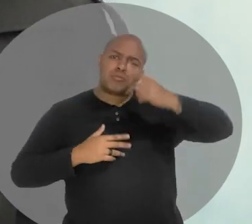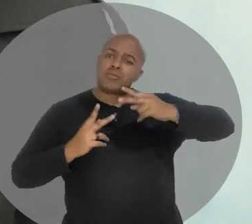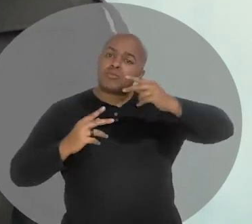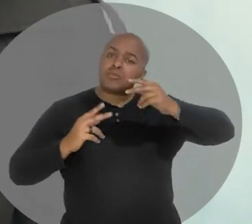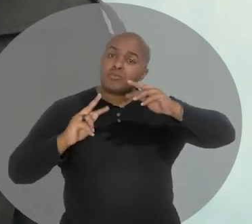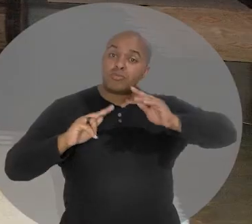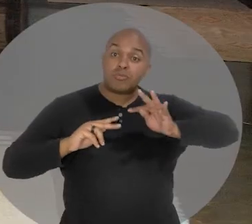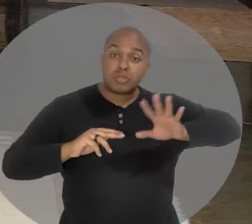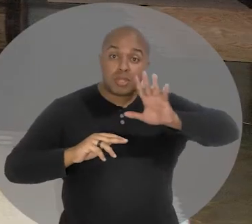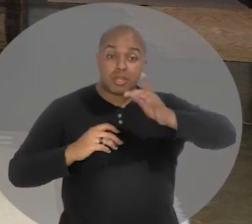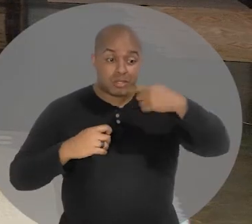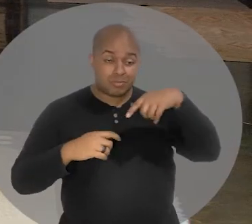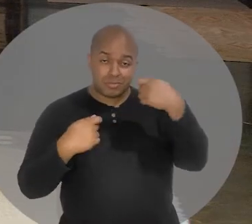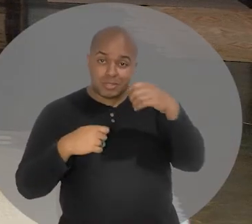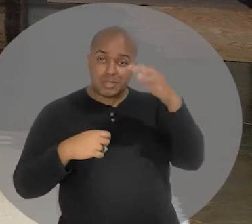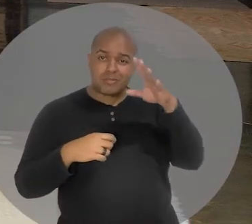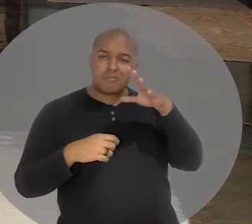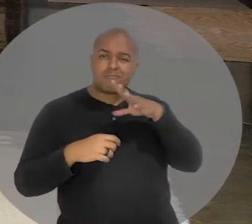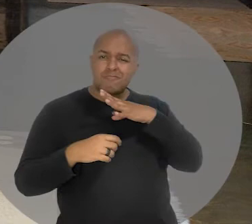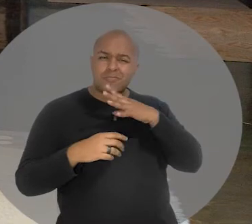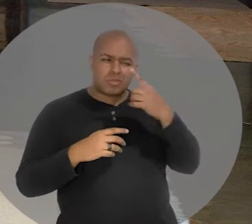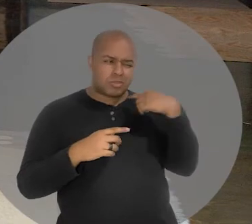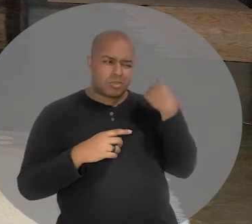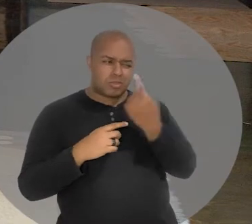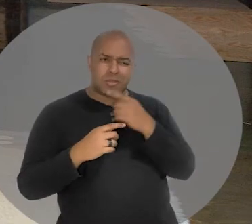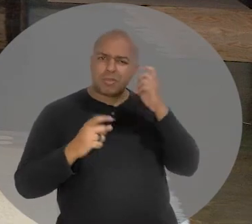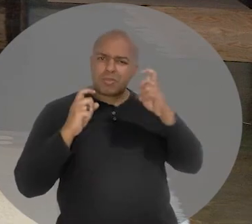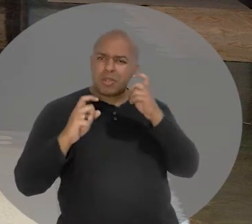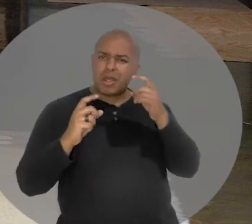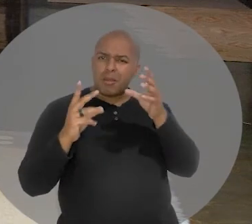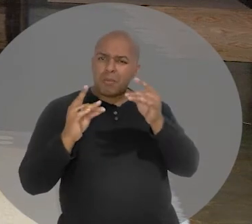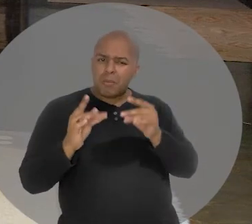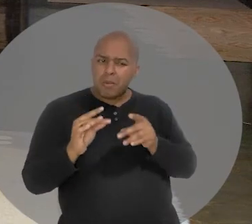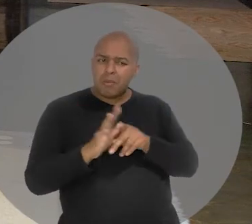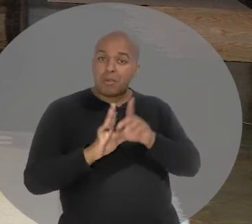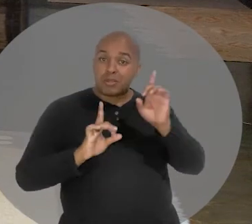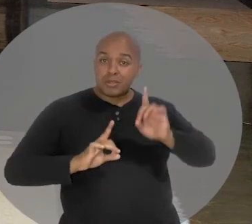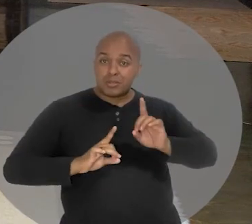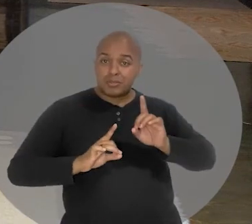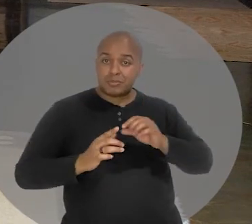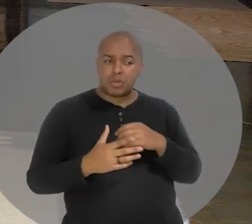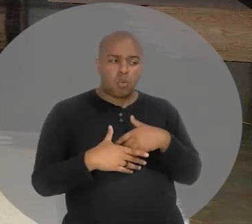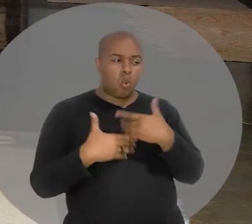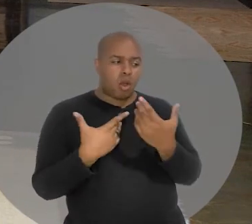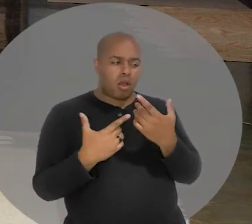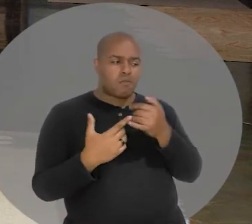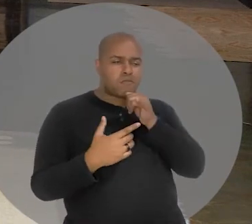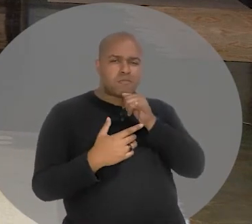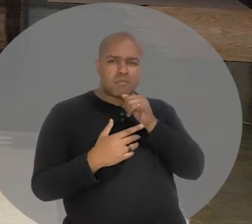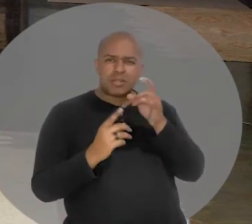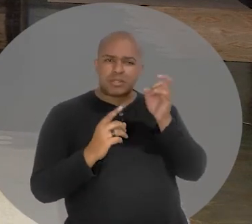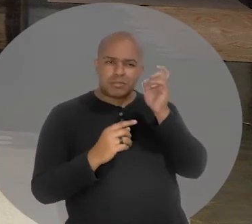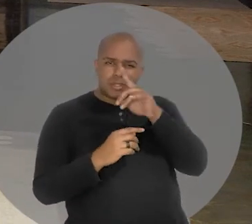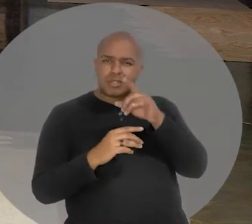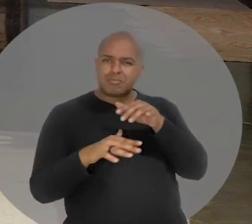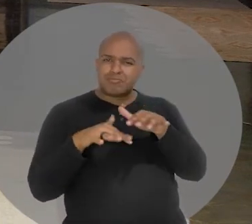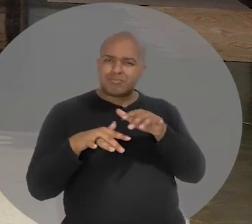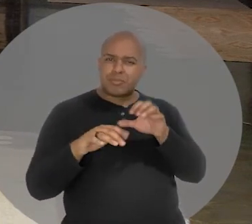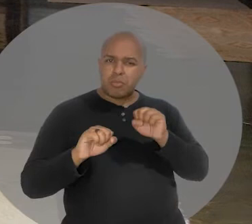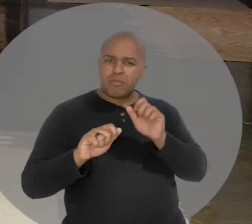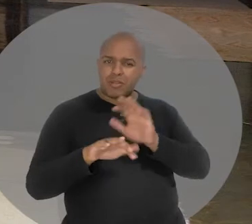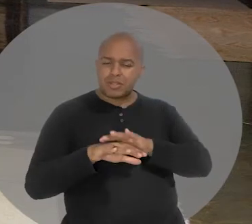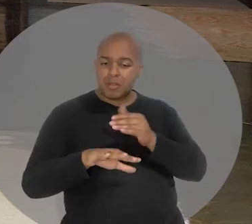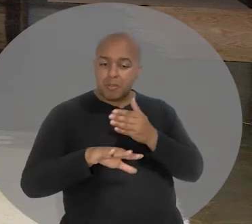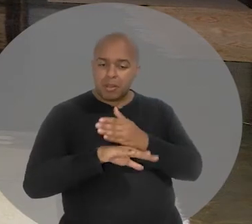precisa de conhecimento. A nossa preocupação vai ser então com as especificidades da deficiência. Quais são, por exemplo, as dificuldades motoras que podem se fazer presente na hora